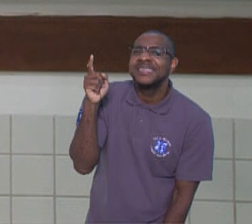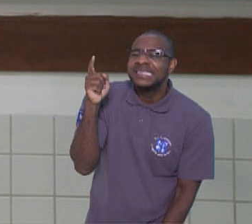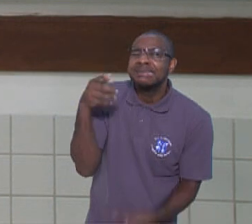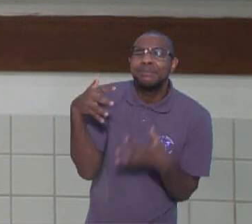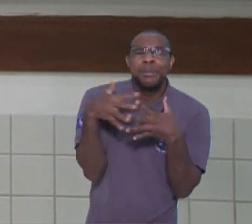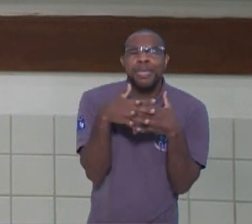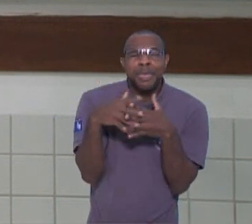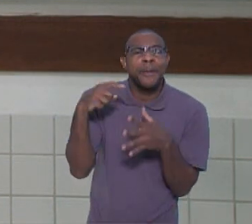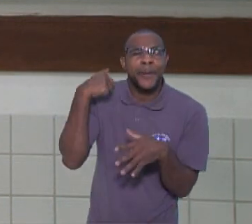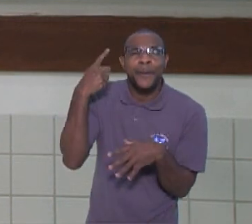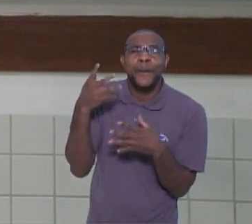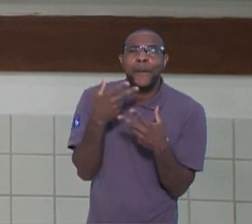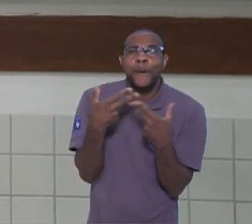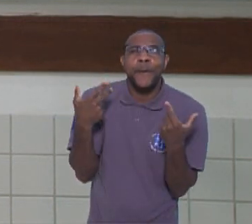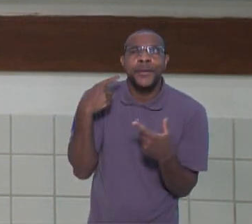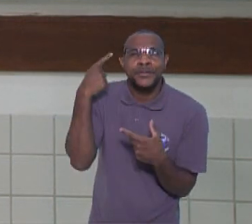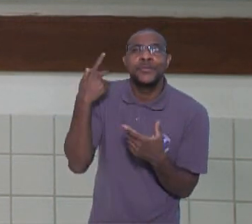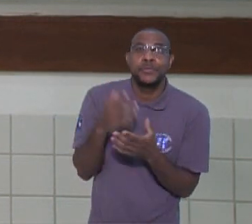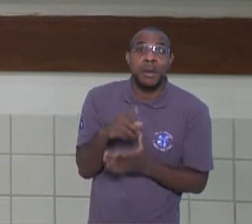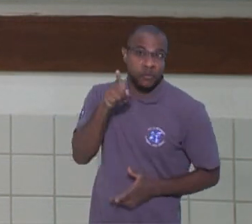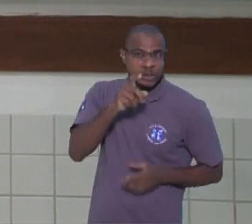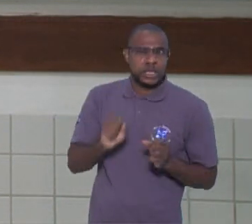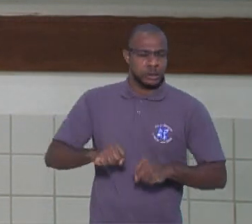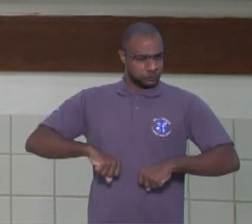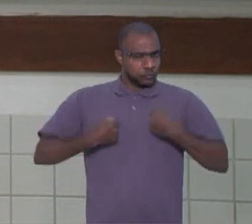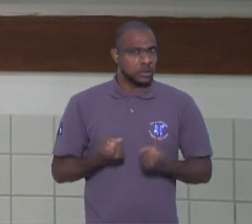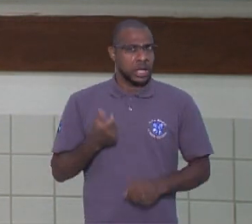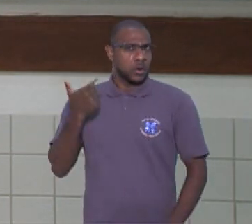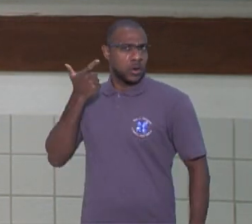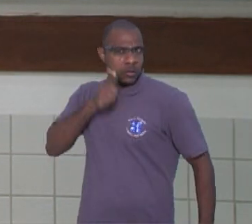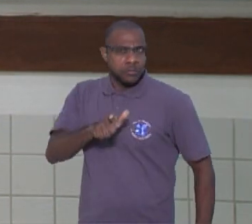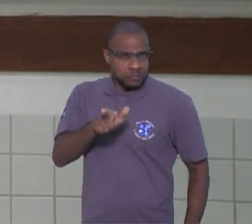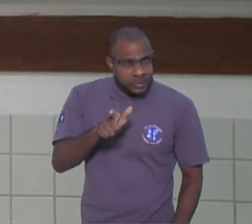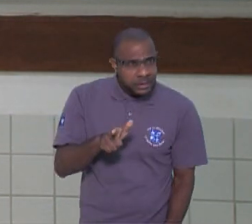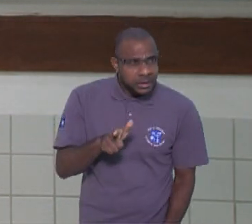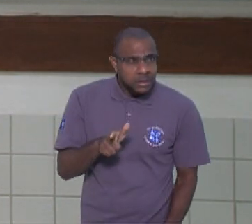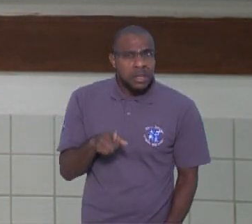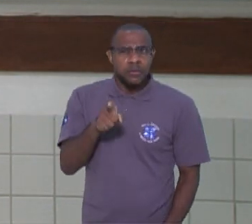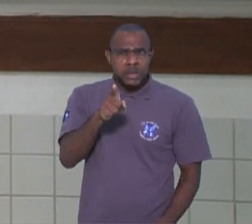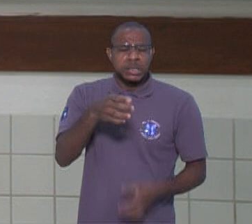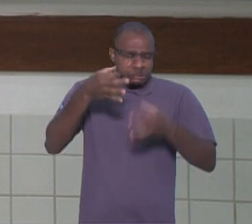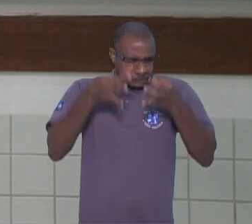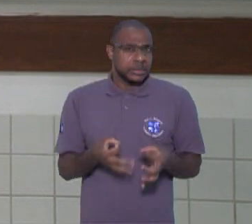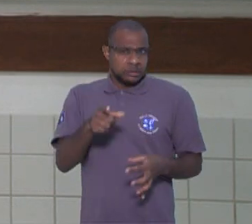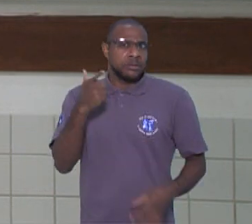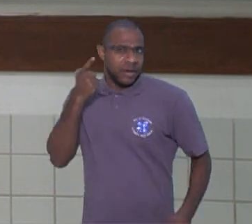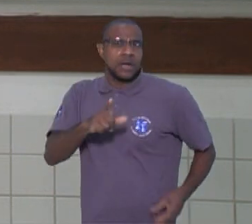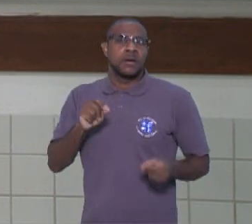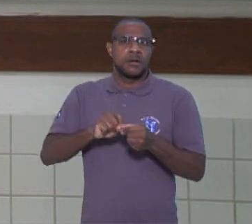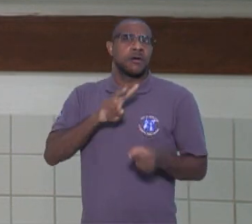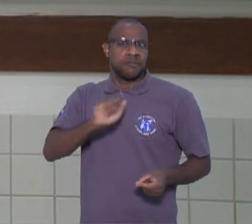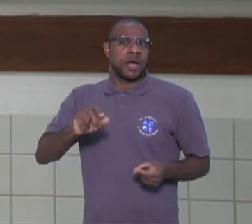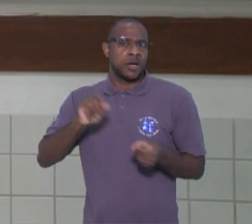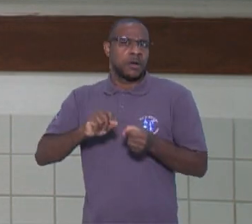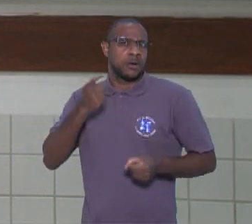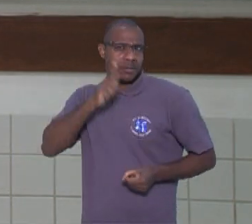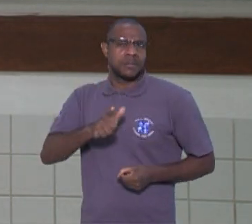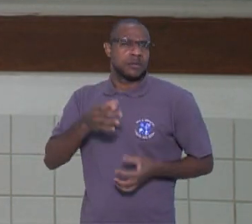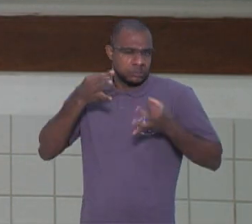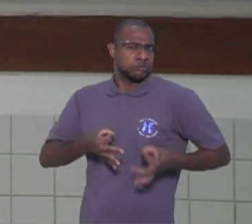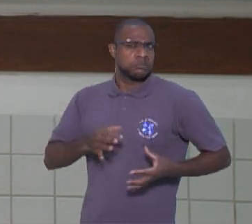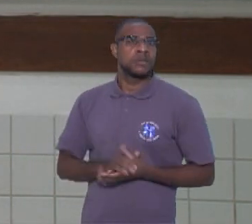você que é campeão, você que é esforçado, que eu te admiro, você tem certeza que vai conseguir fazer esse exercício.